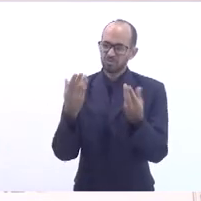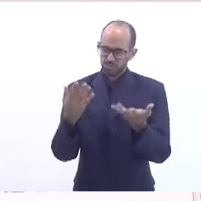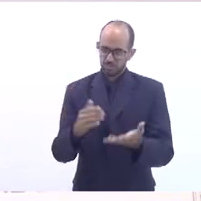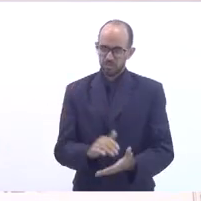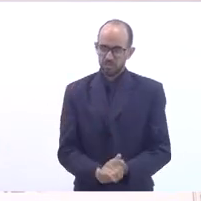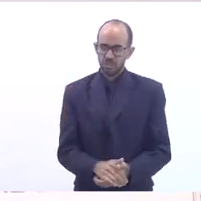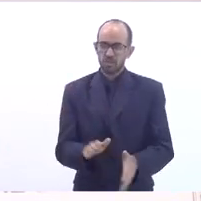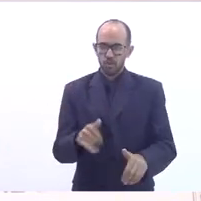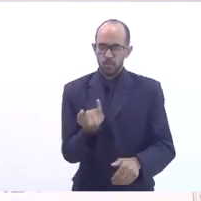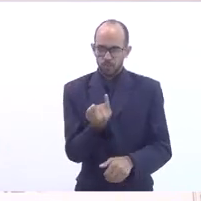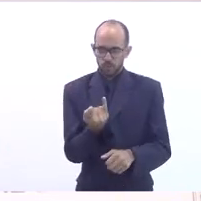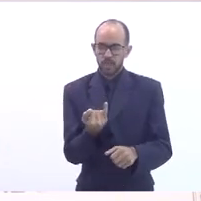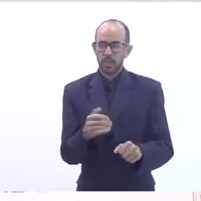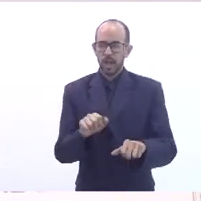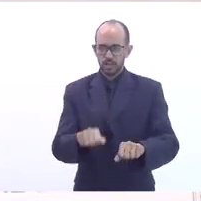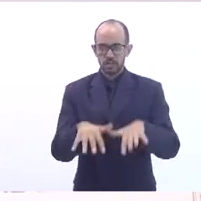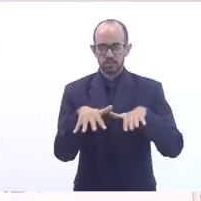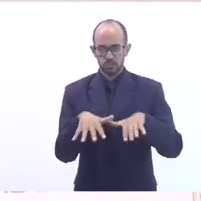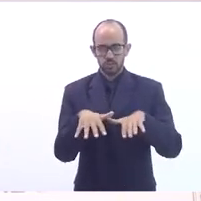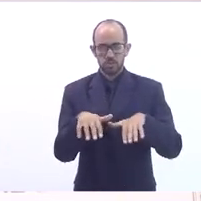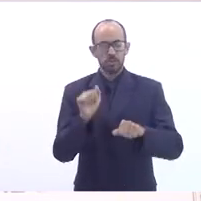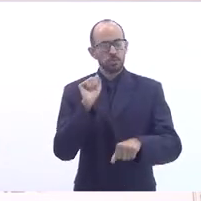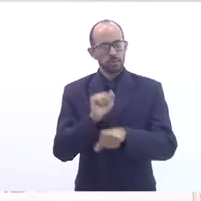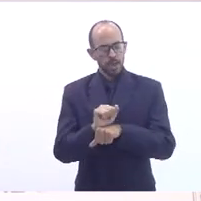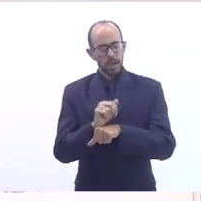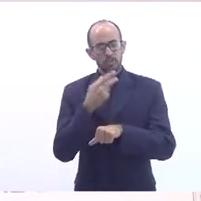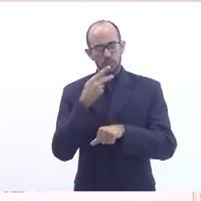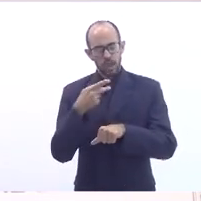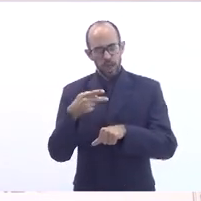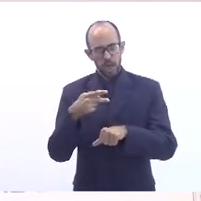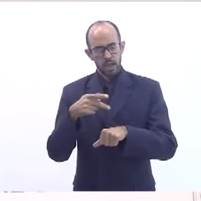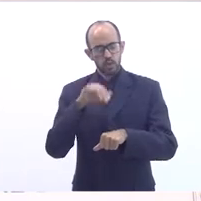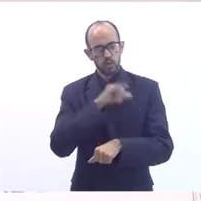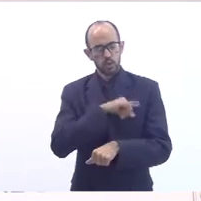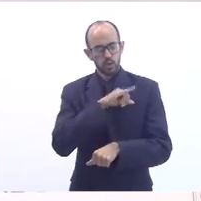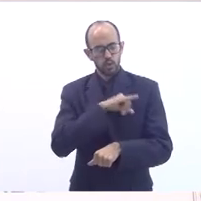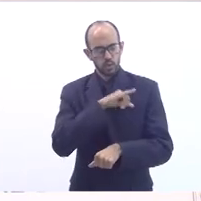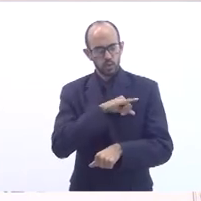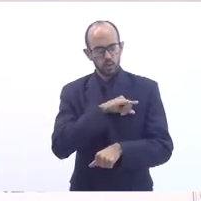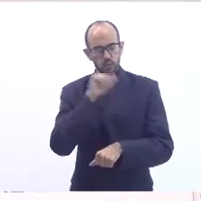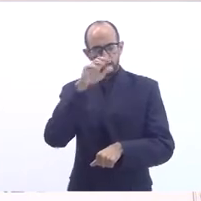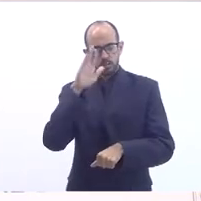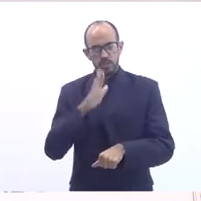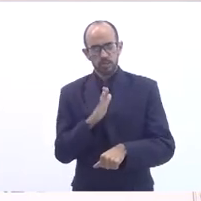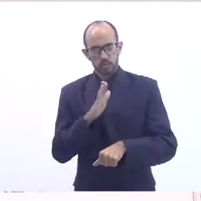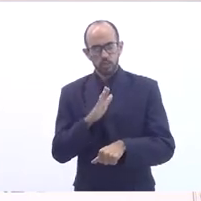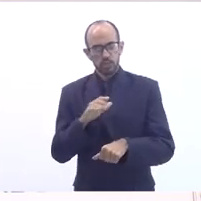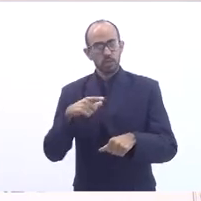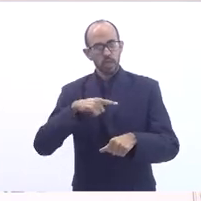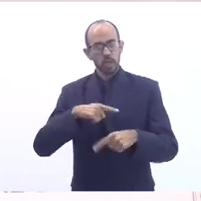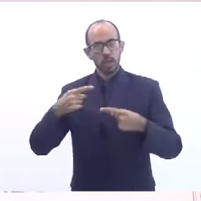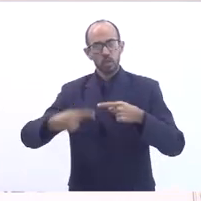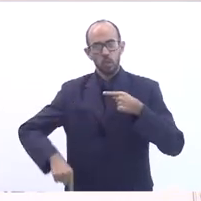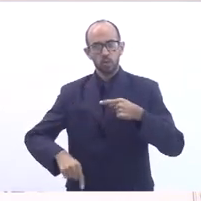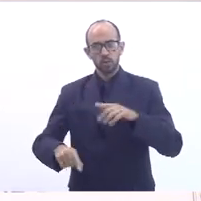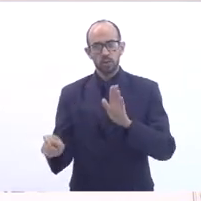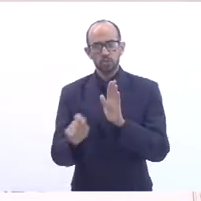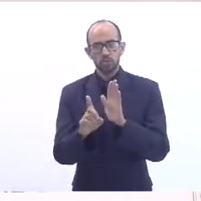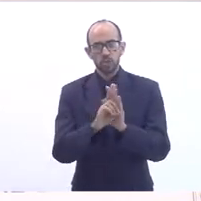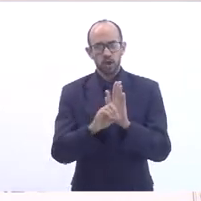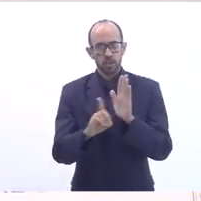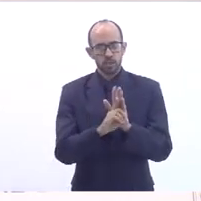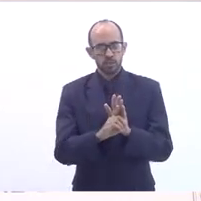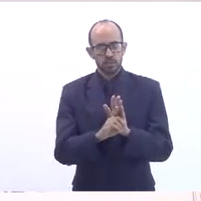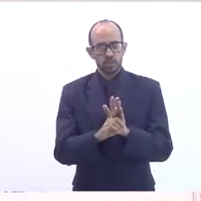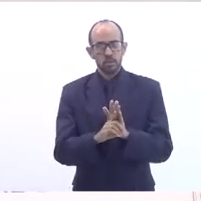para que seja a gente tem que parar de dizer no Rio e do Brasil que existe combate ao tráfico de drogas porque